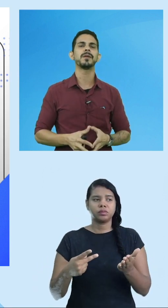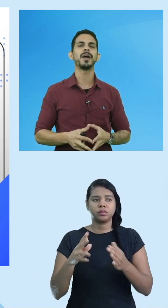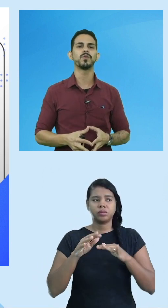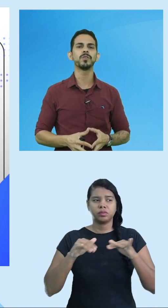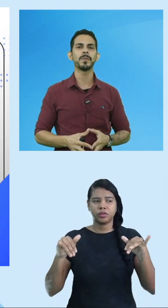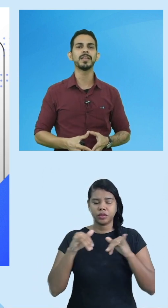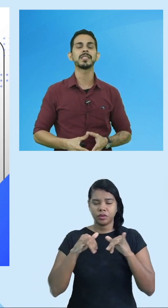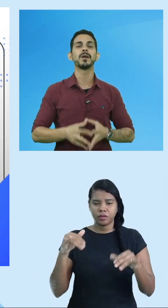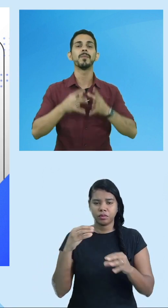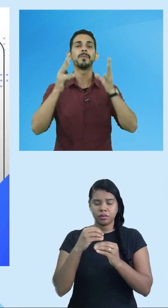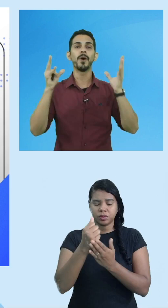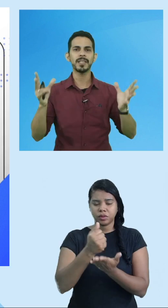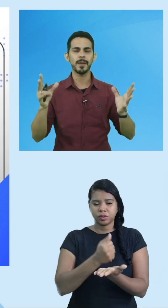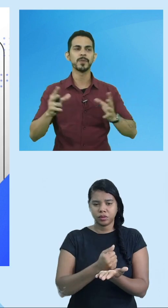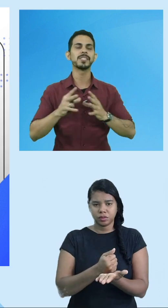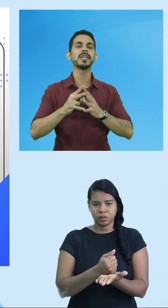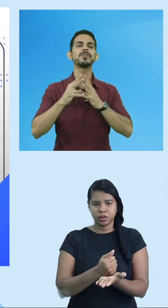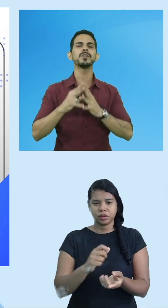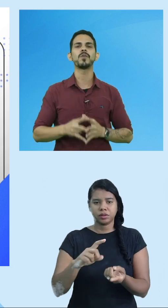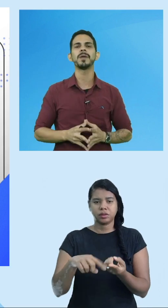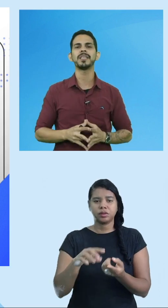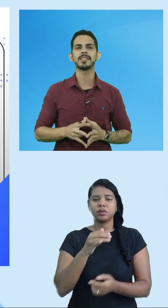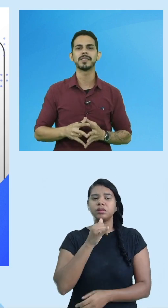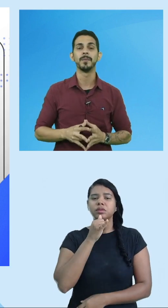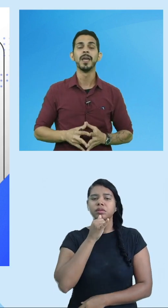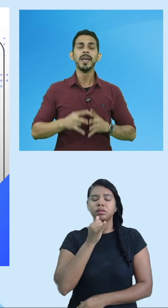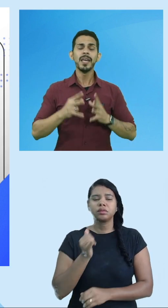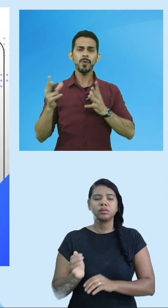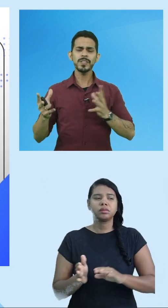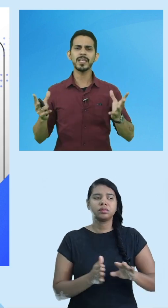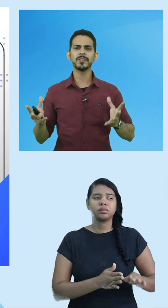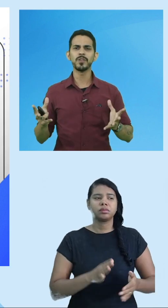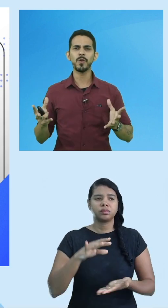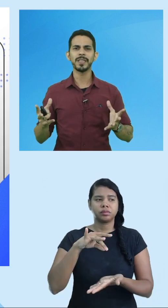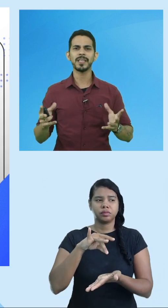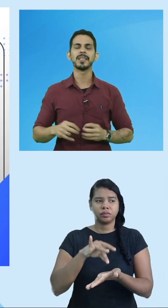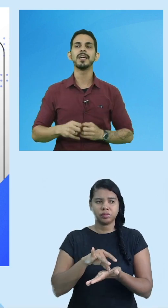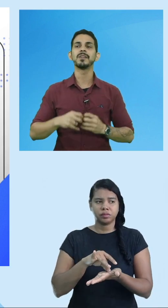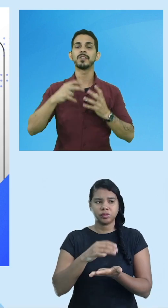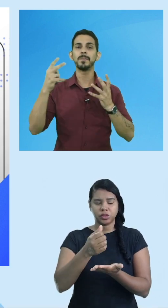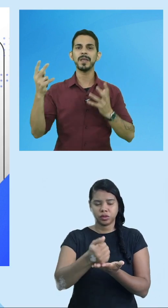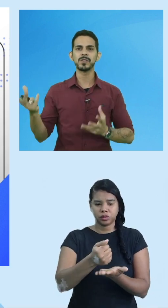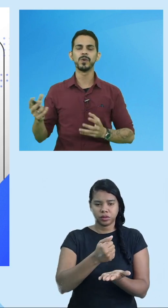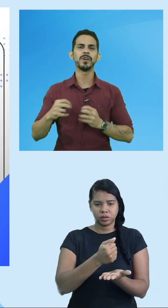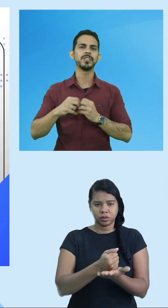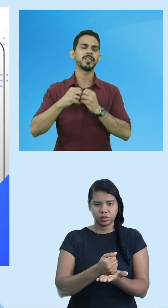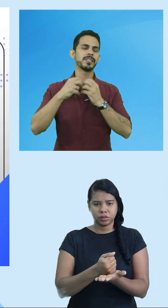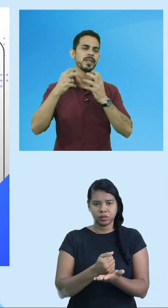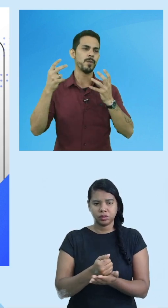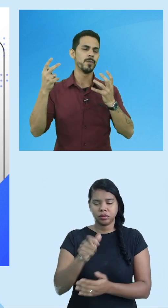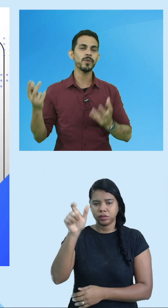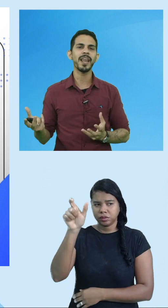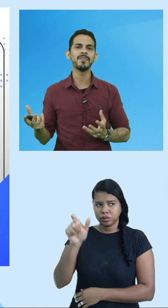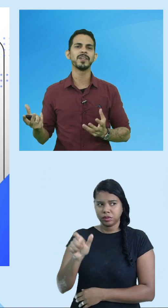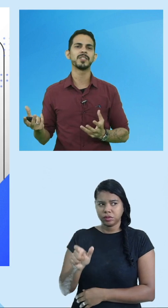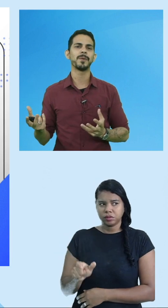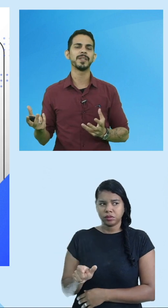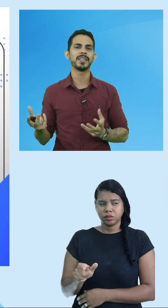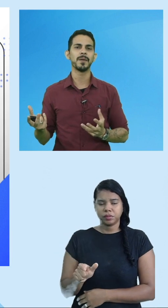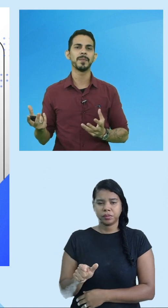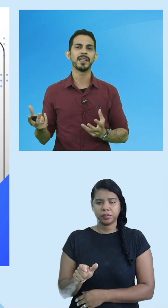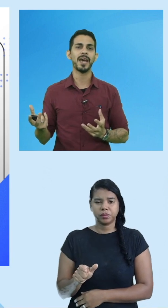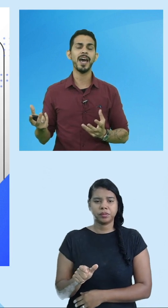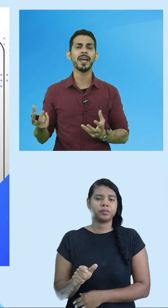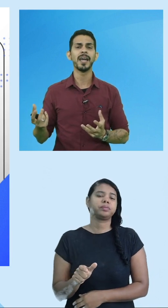informação, trabalhem com documentação. Por exemplo, centros de documentação. Alguns centros de documentação são de pessoas que são muito relevantes para